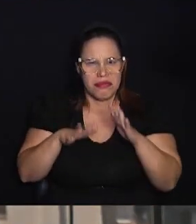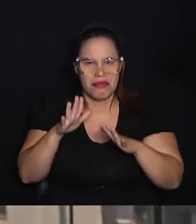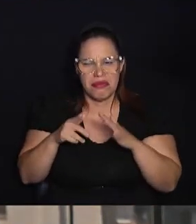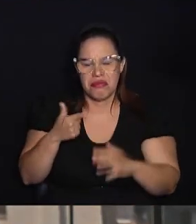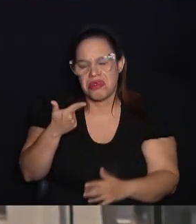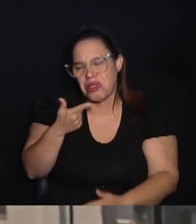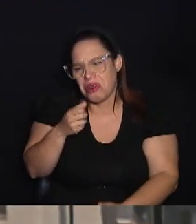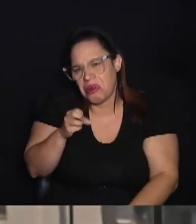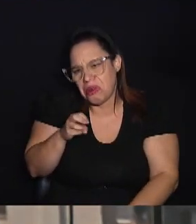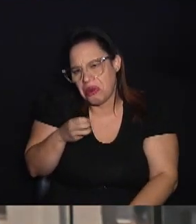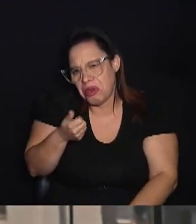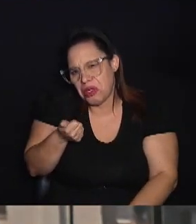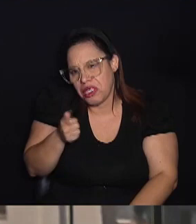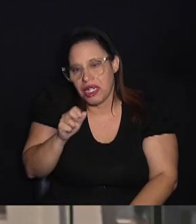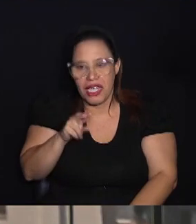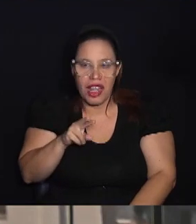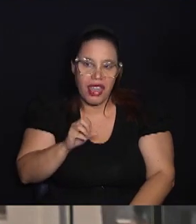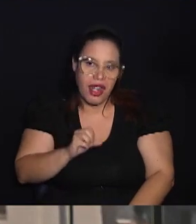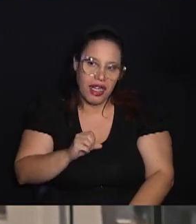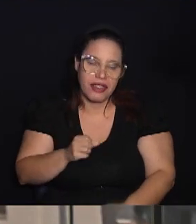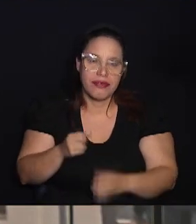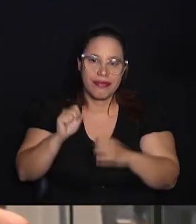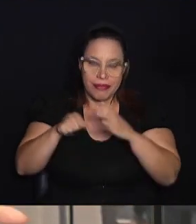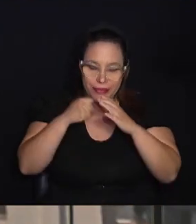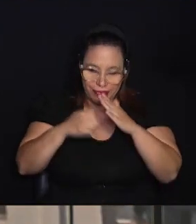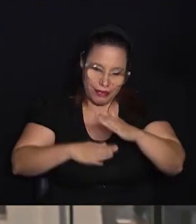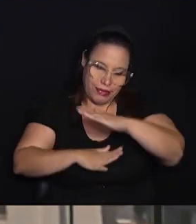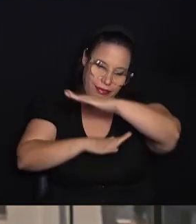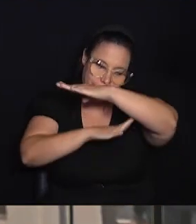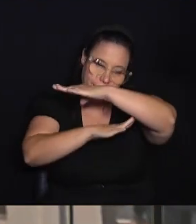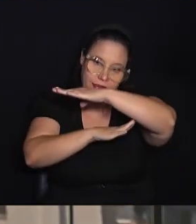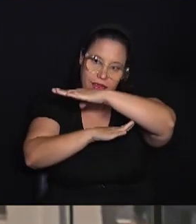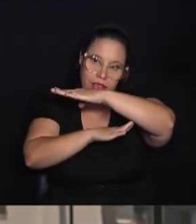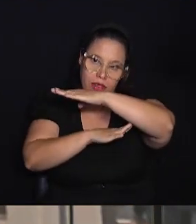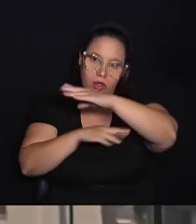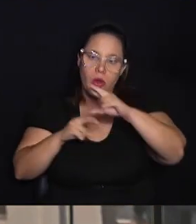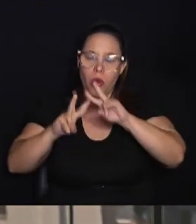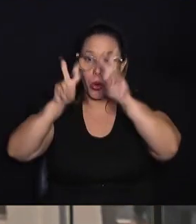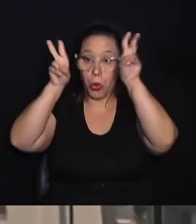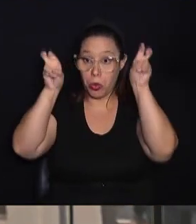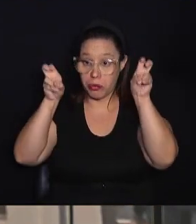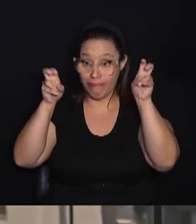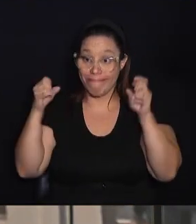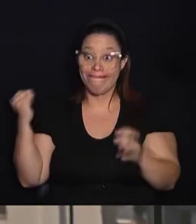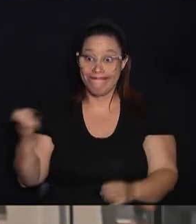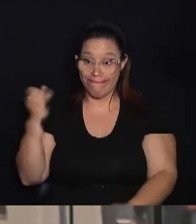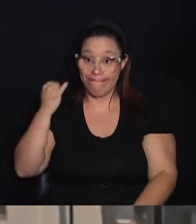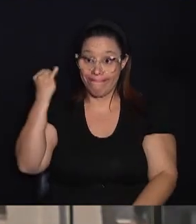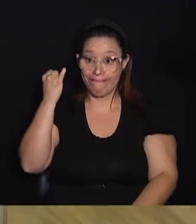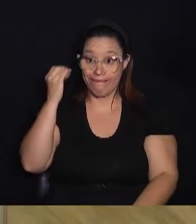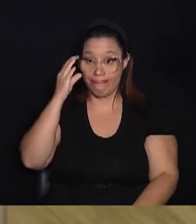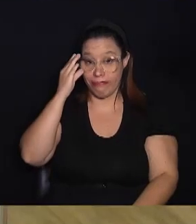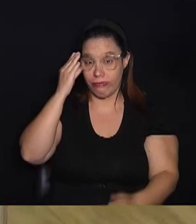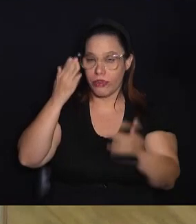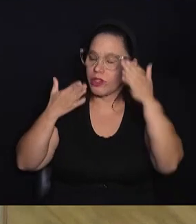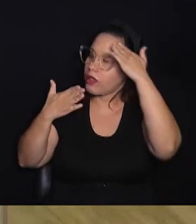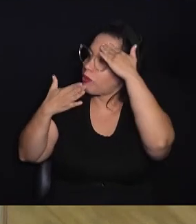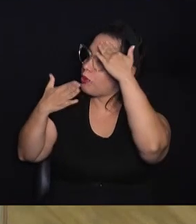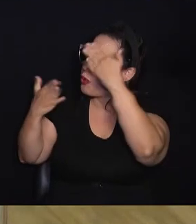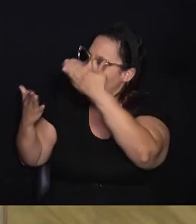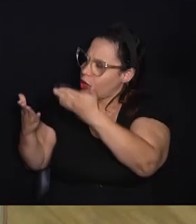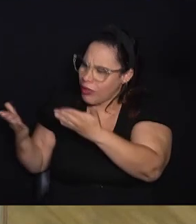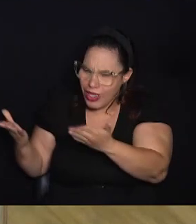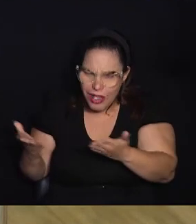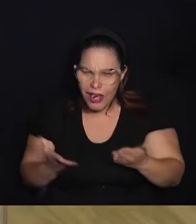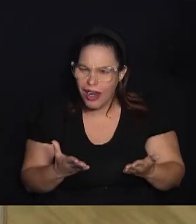2 2:10 por aí tem estúdio Câmara com um assunto bem interessante para você mais uma vez aos convidados